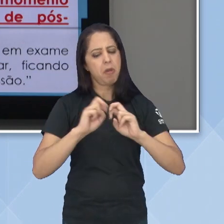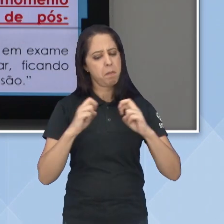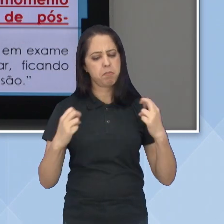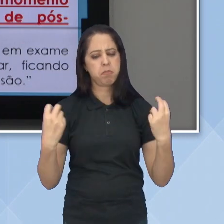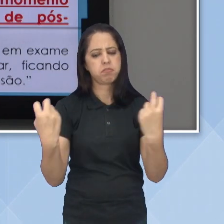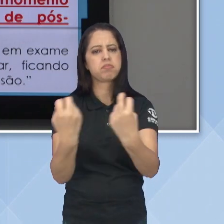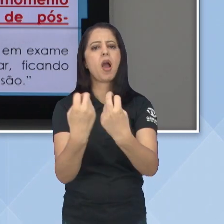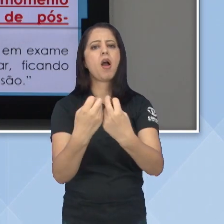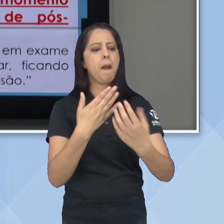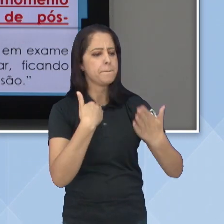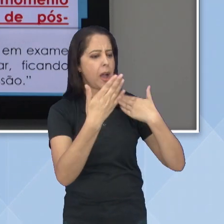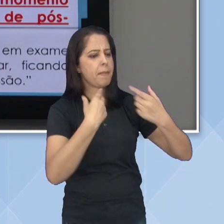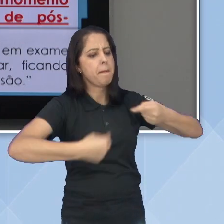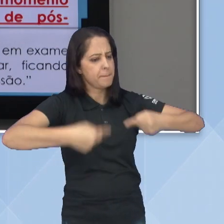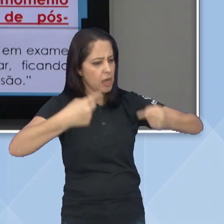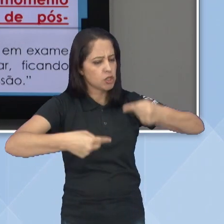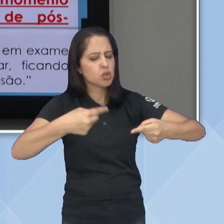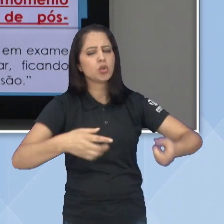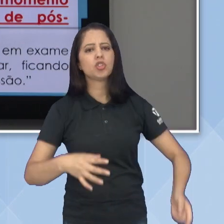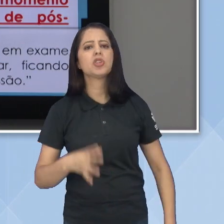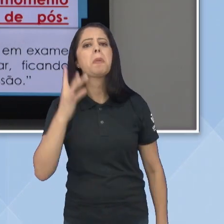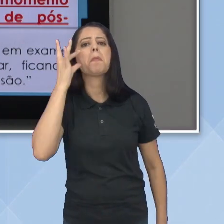olho no olho. Né?